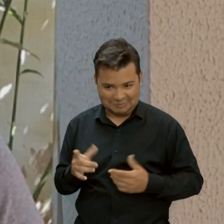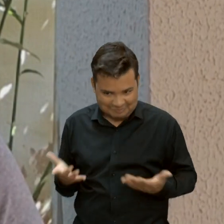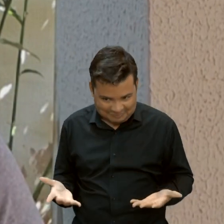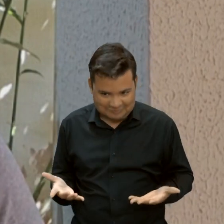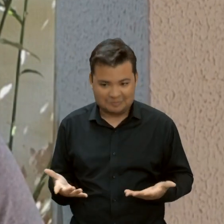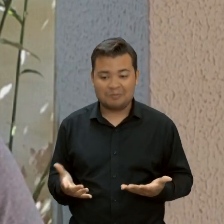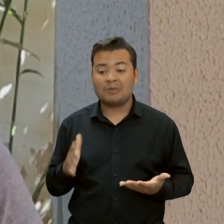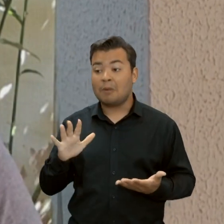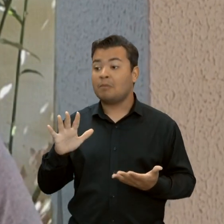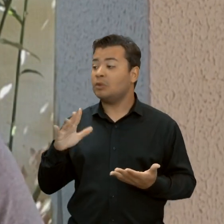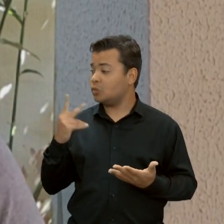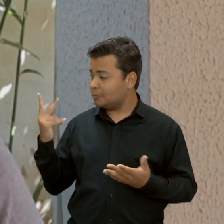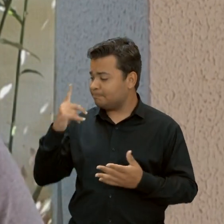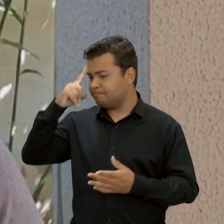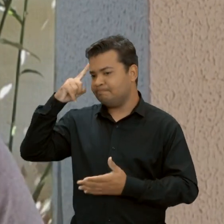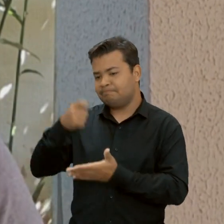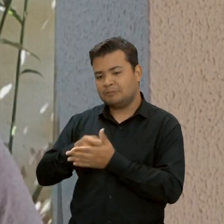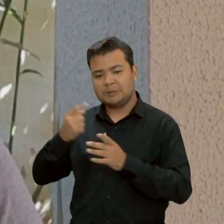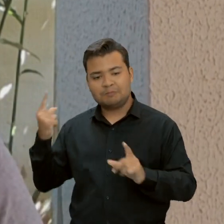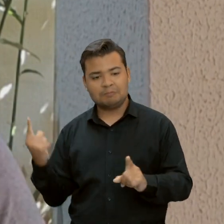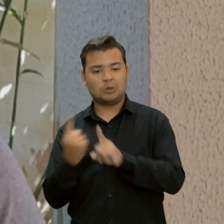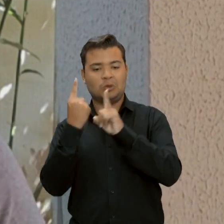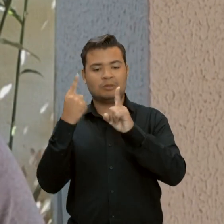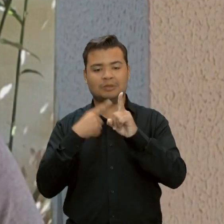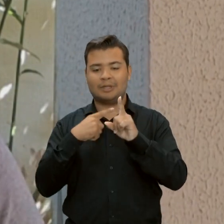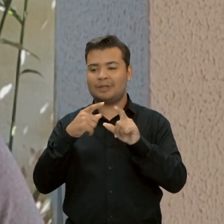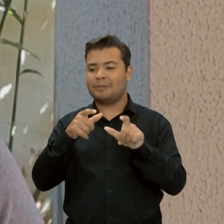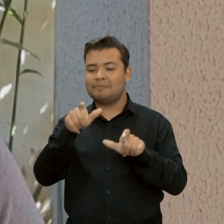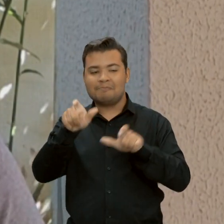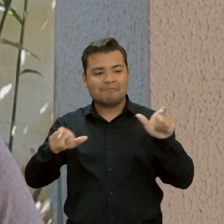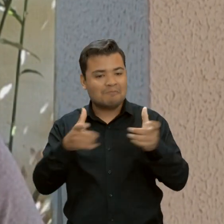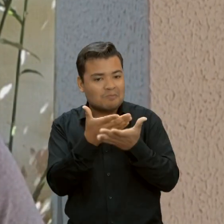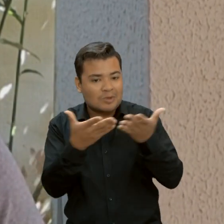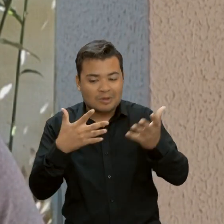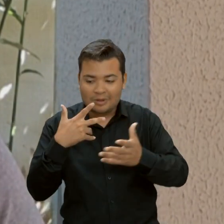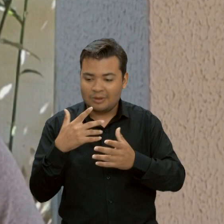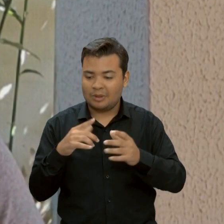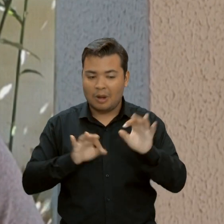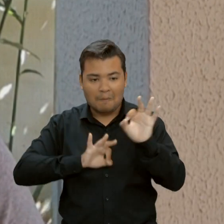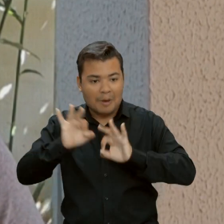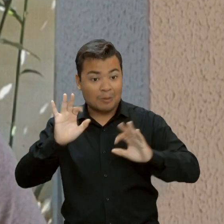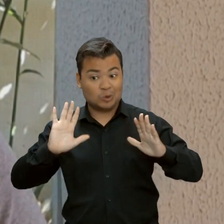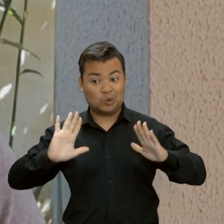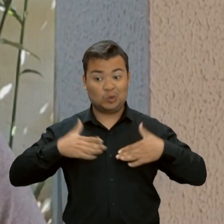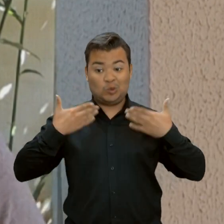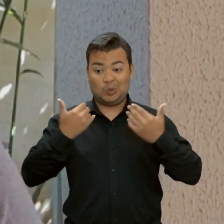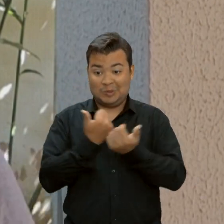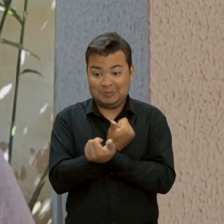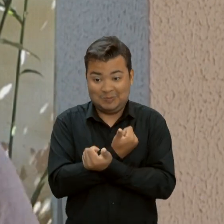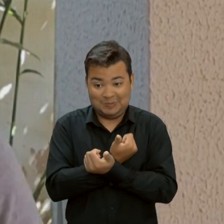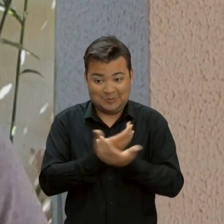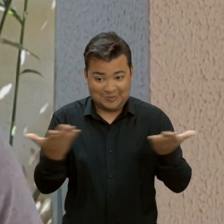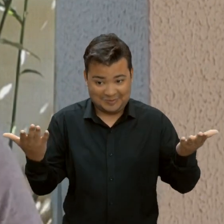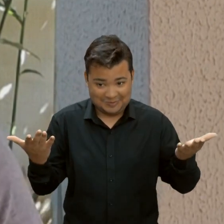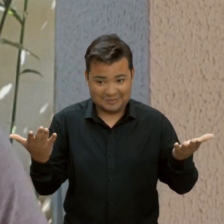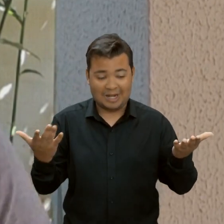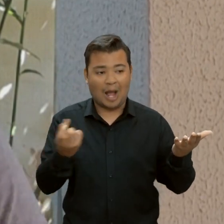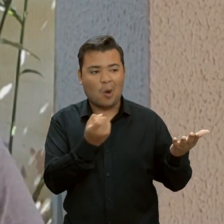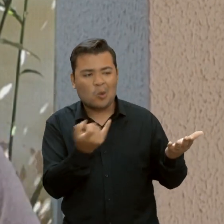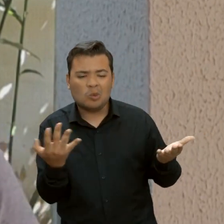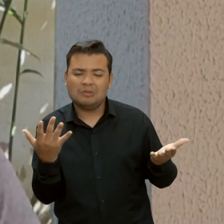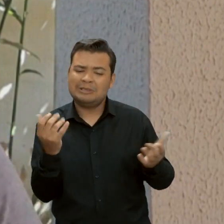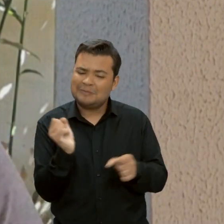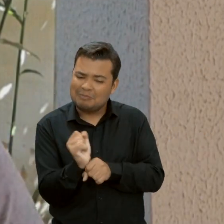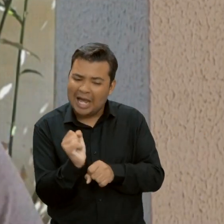onde a gente decidiu brindar o público, assim, com várias surpresas, com várias coisas esperadas e